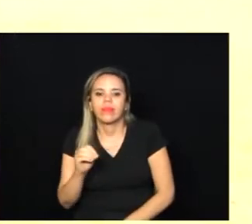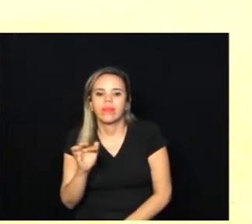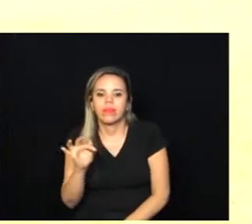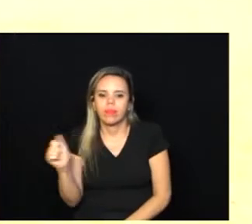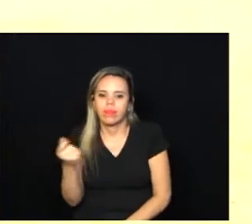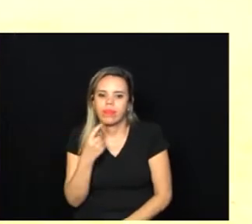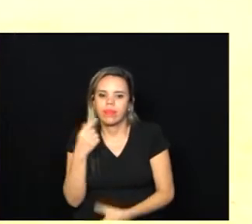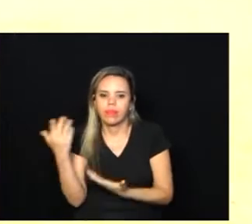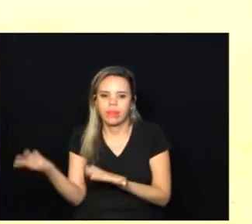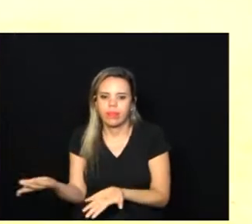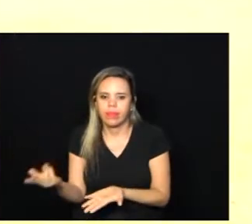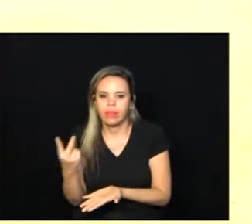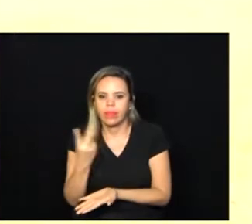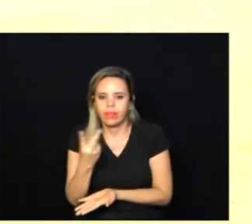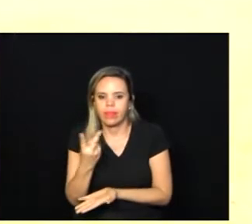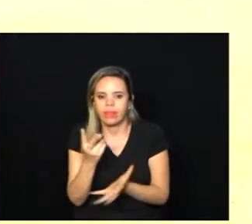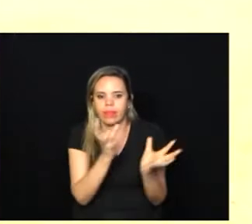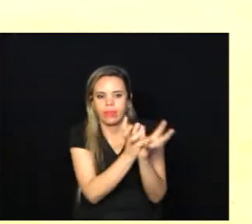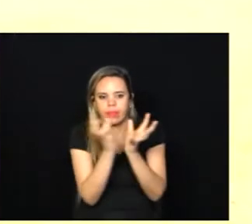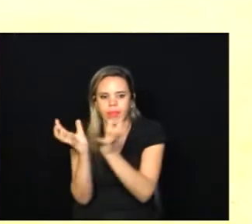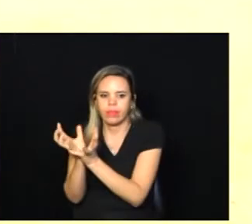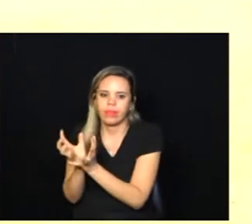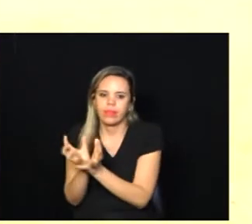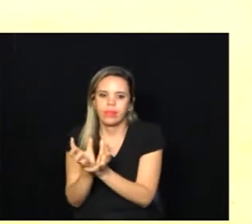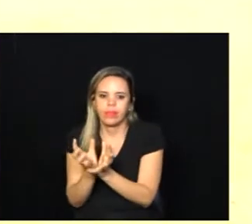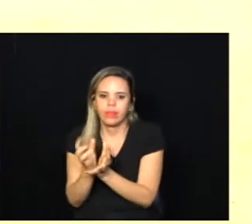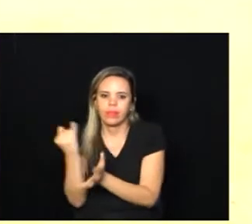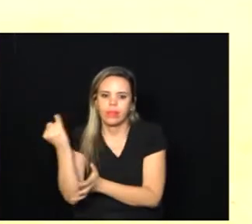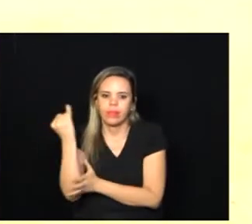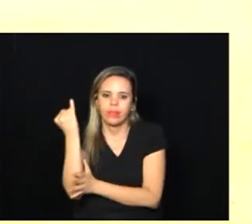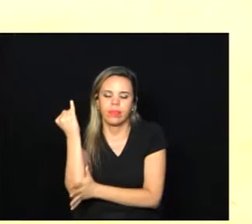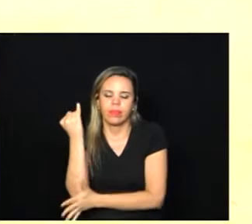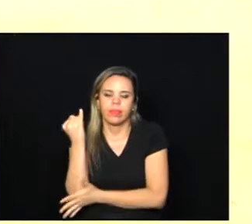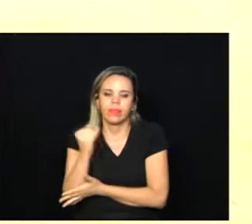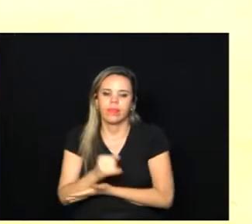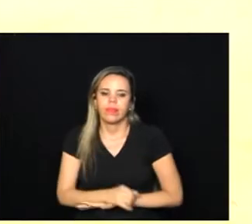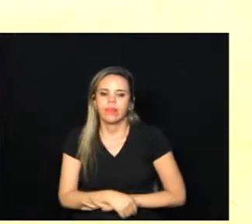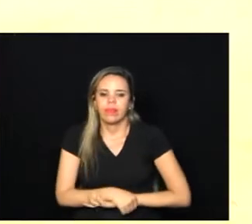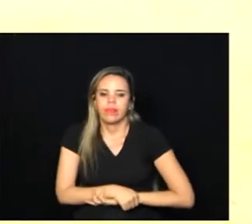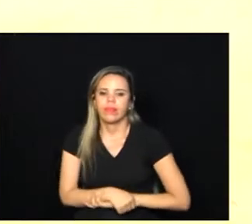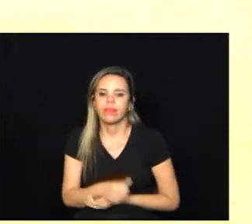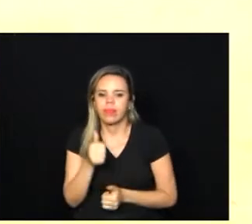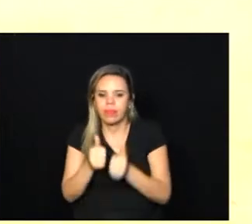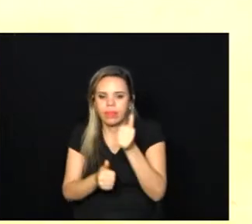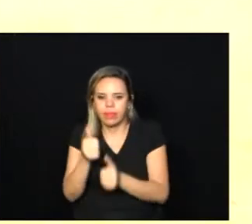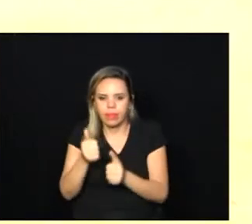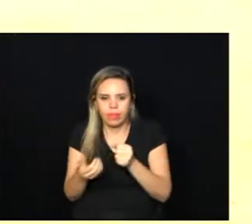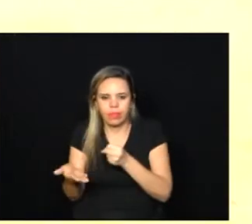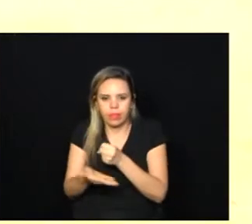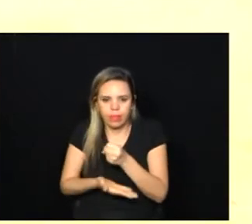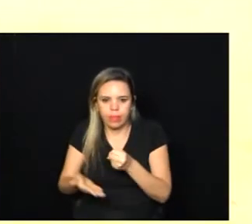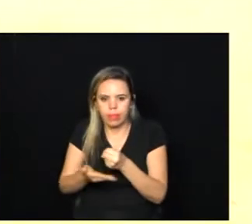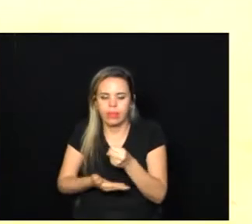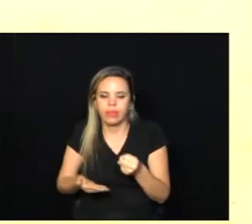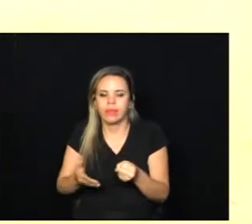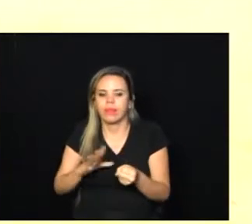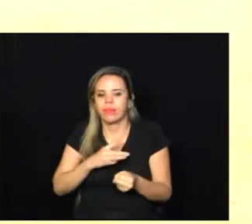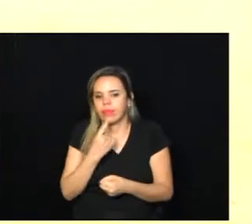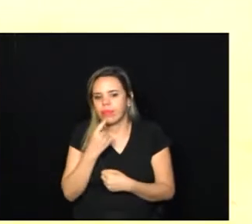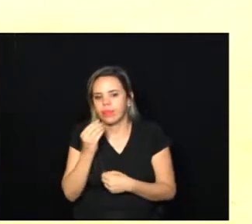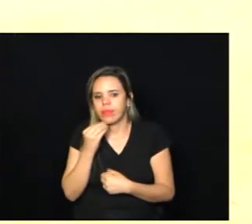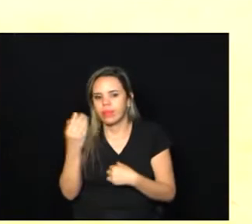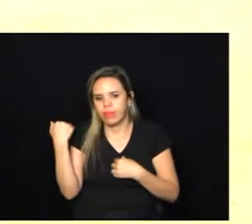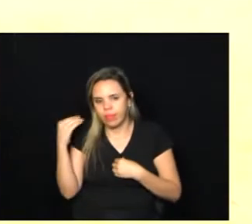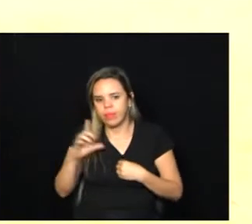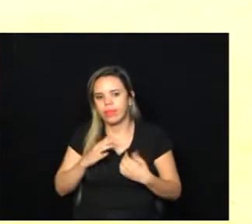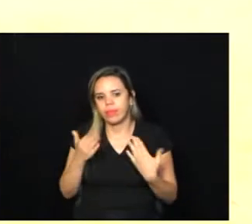Bom, são duas equipes importantes, não é? Do futebol amador, inclusive a gente já teve a